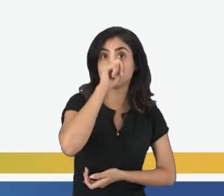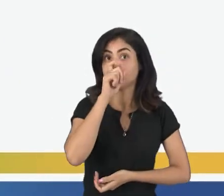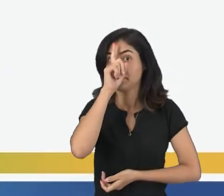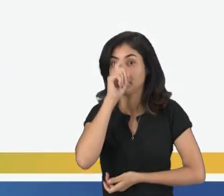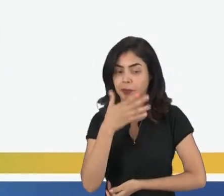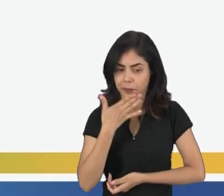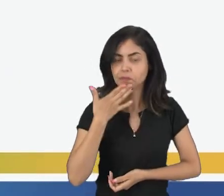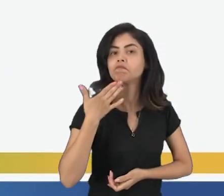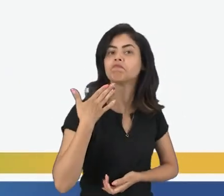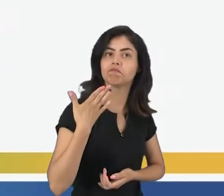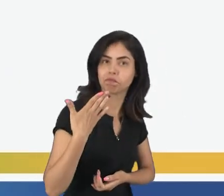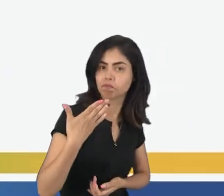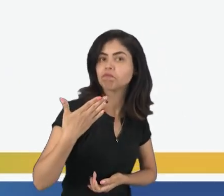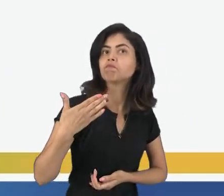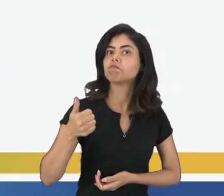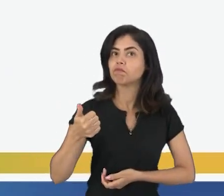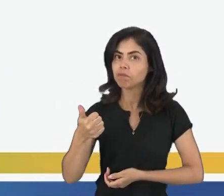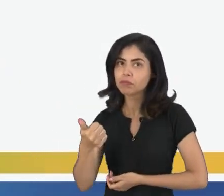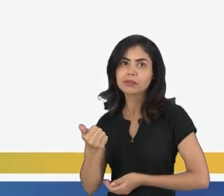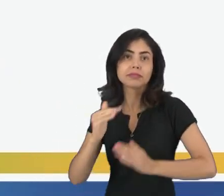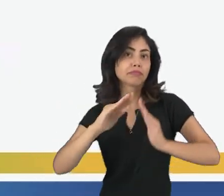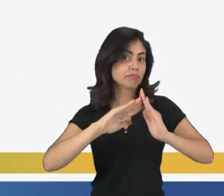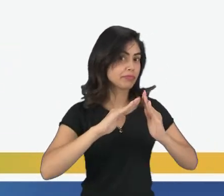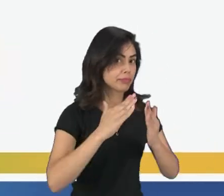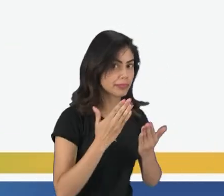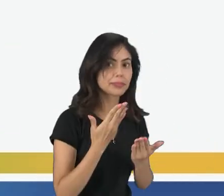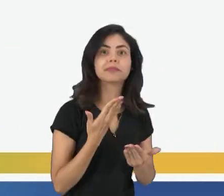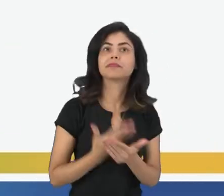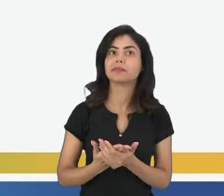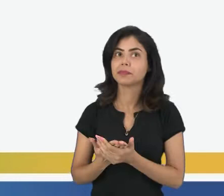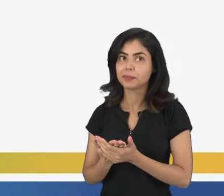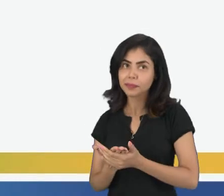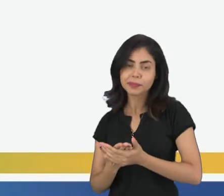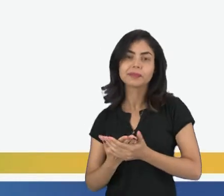Hospitais, melhores escolas